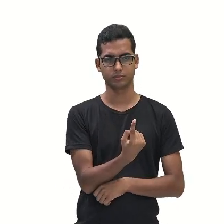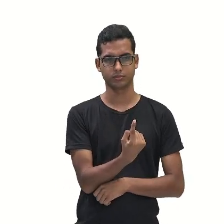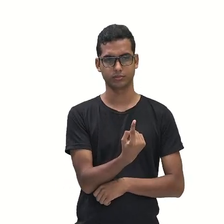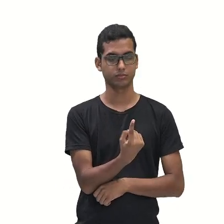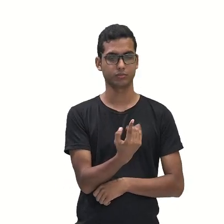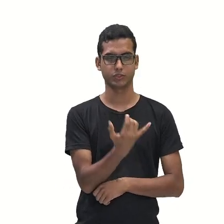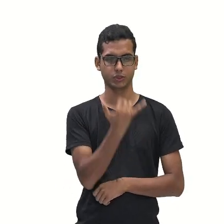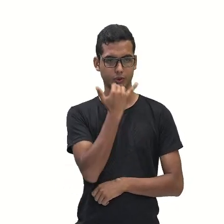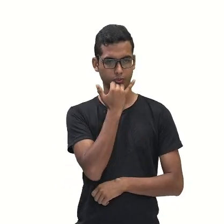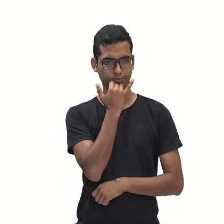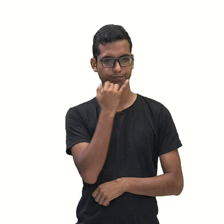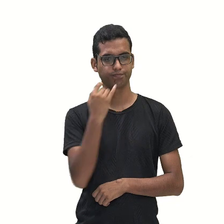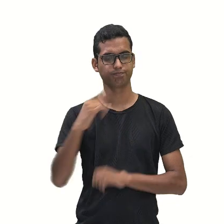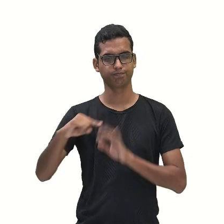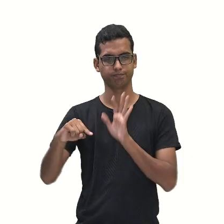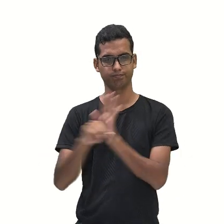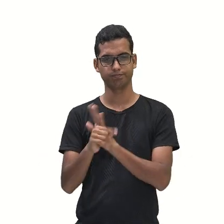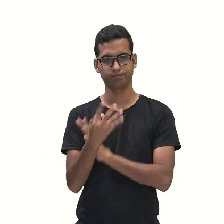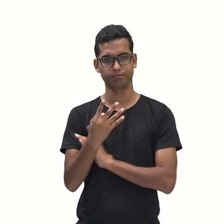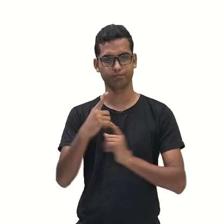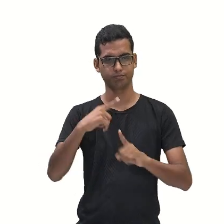4a vezes c, né?